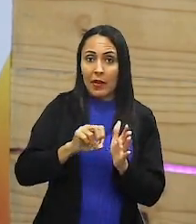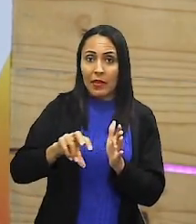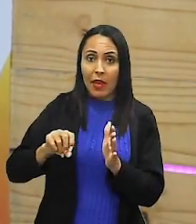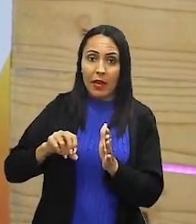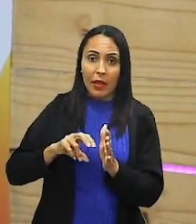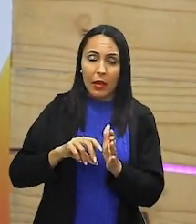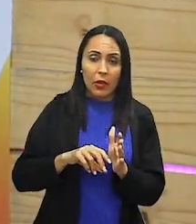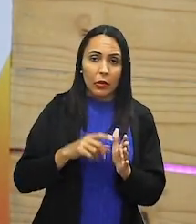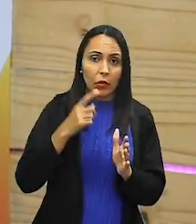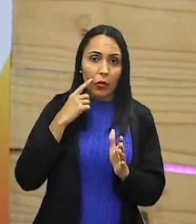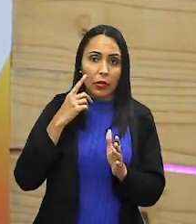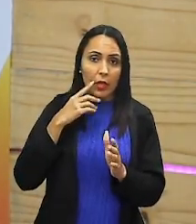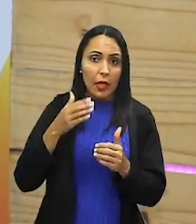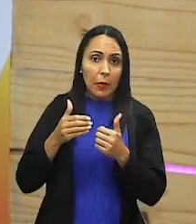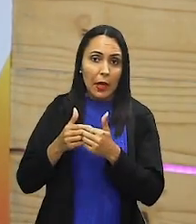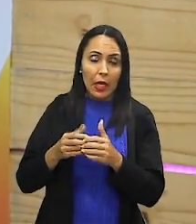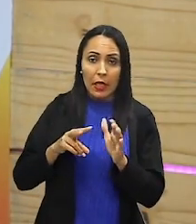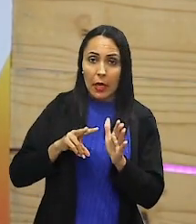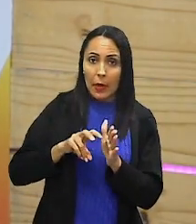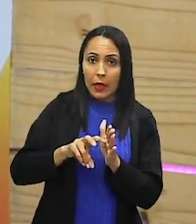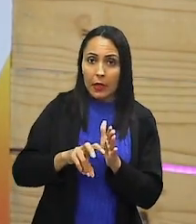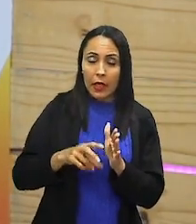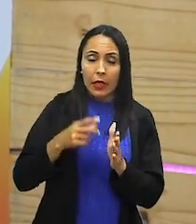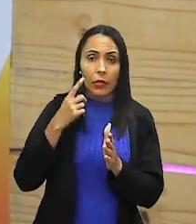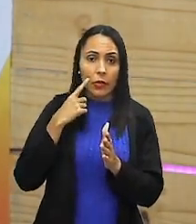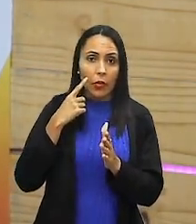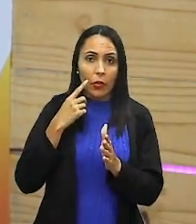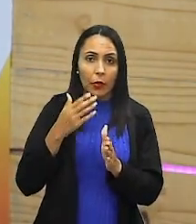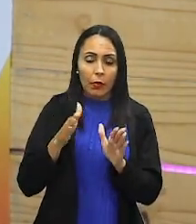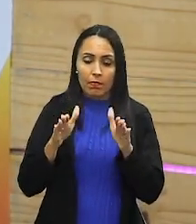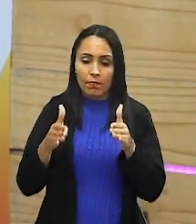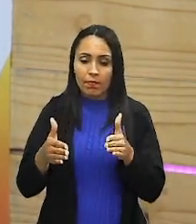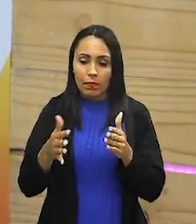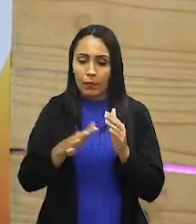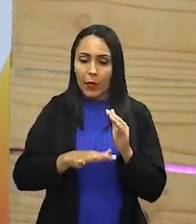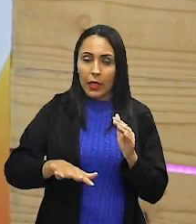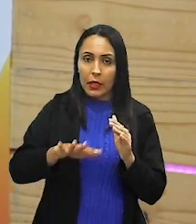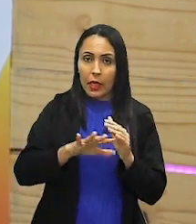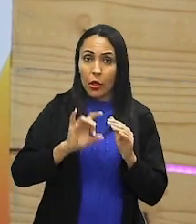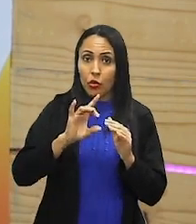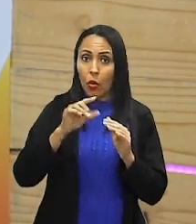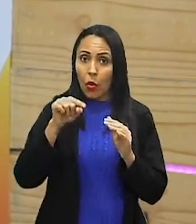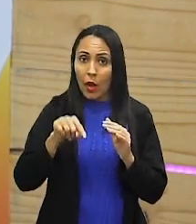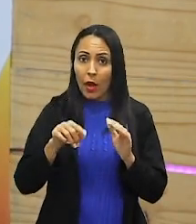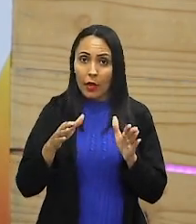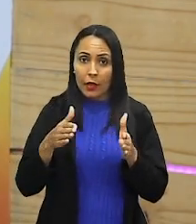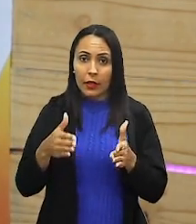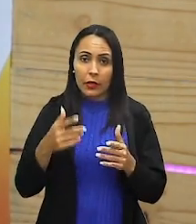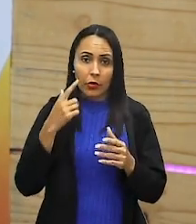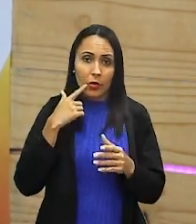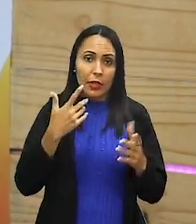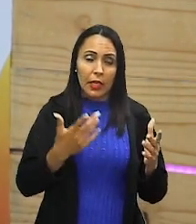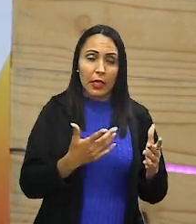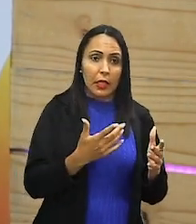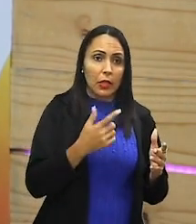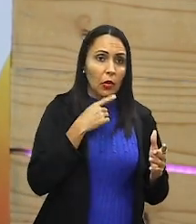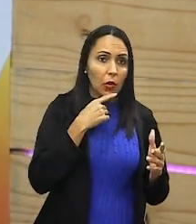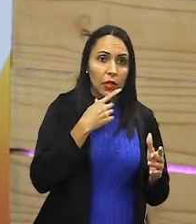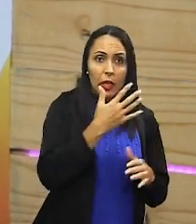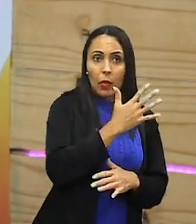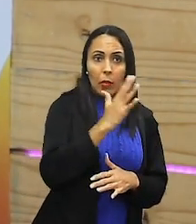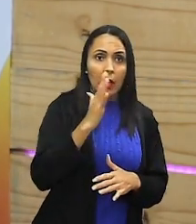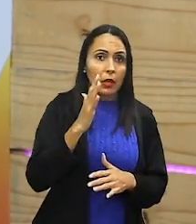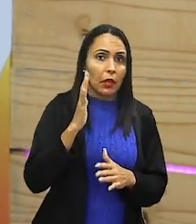a bactéria. Um vírus bacteriano só consegue parasitar a célula de uma bactéria. Não consegue entrar numa planta, não